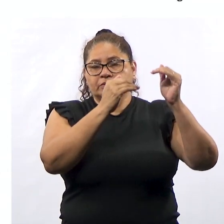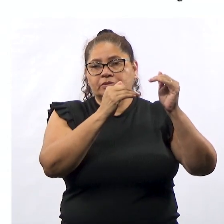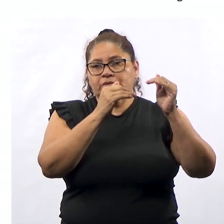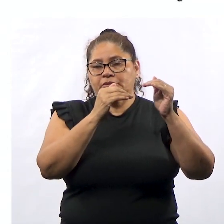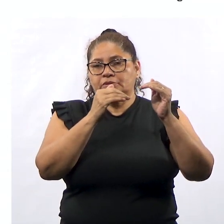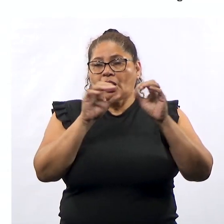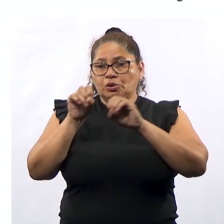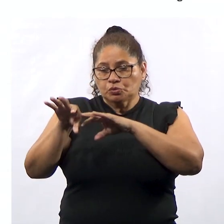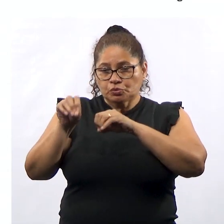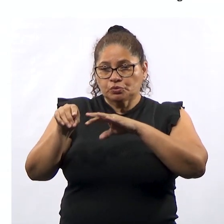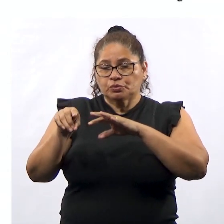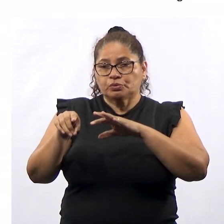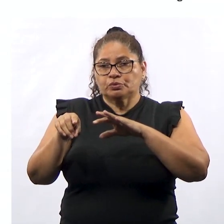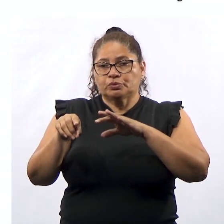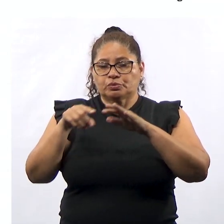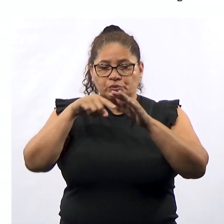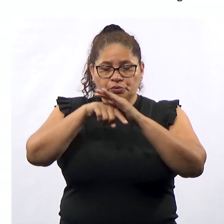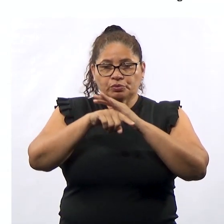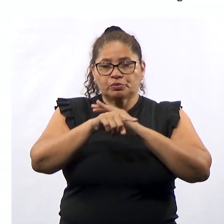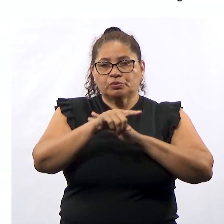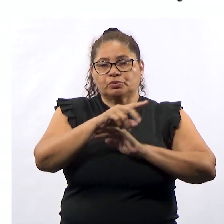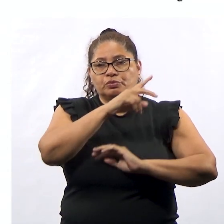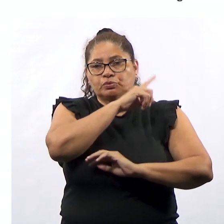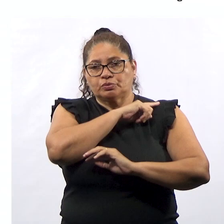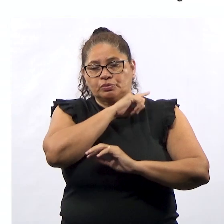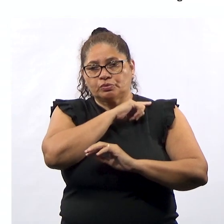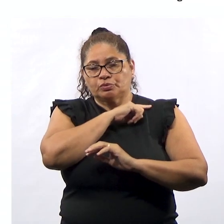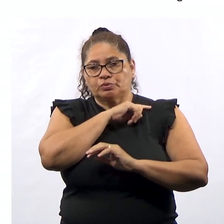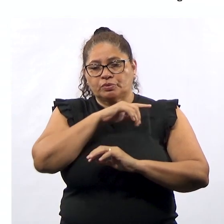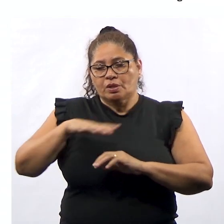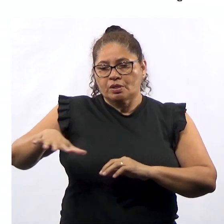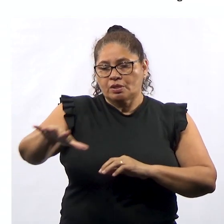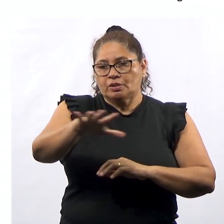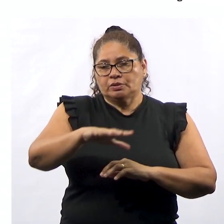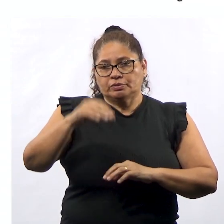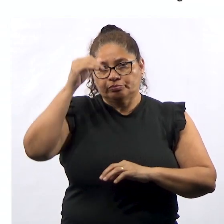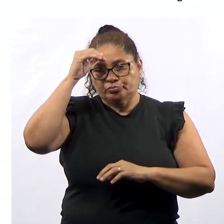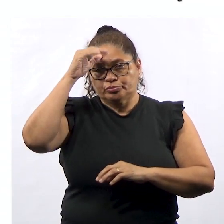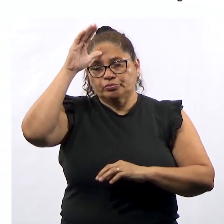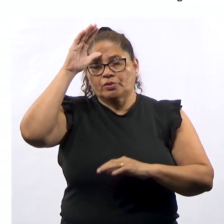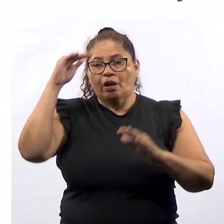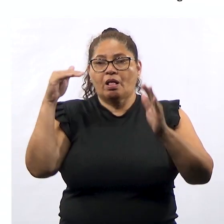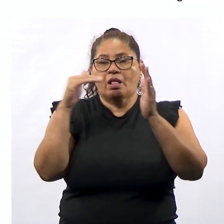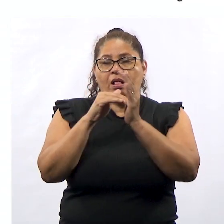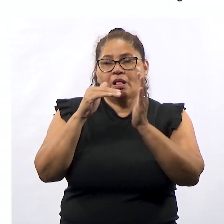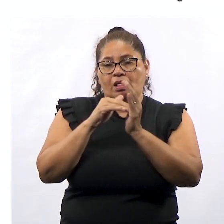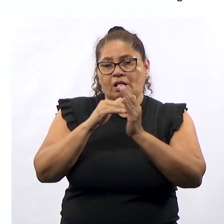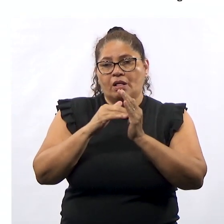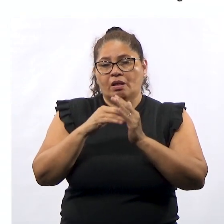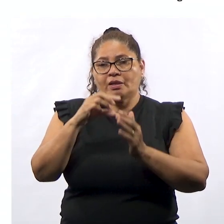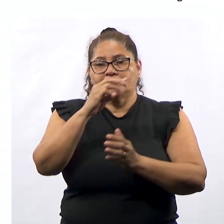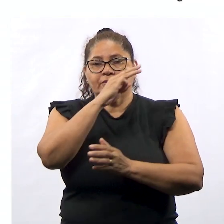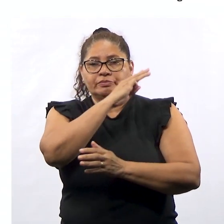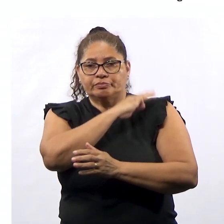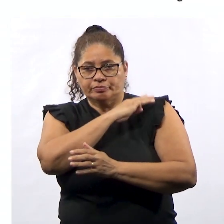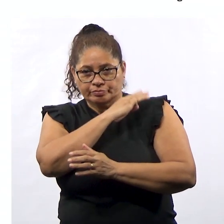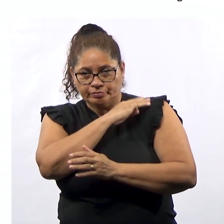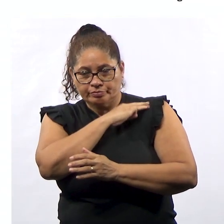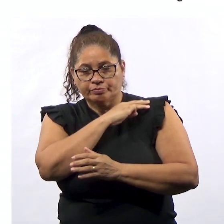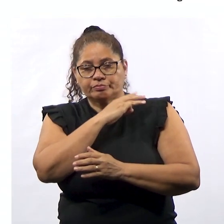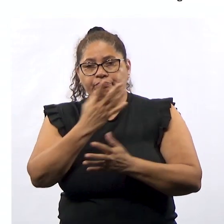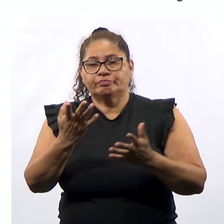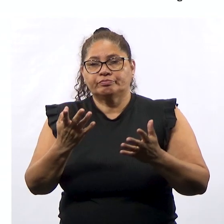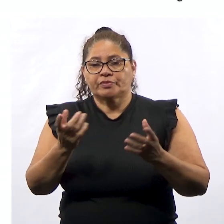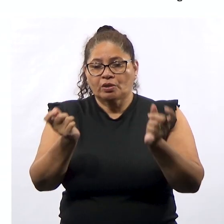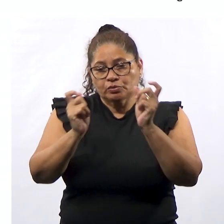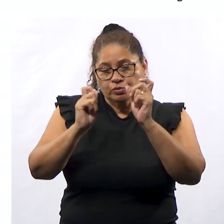ensino fundamental, são incluídas aquilo que nós chamamos de áreas de conhecimento, que vão até aqui o ensino médio. Inclui-se